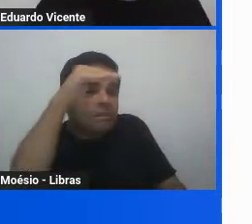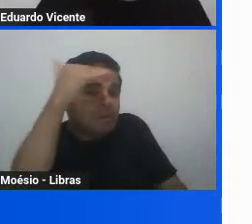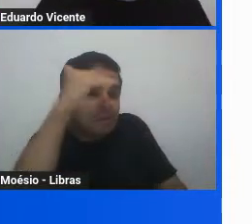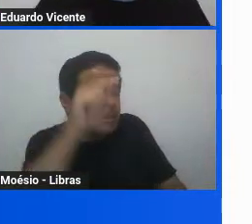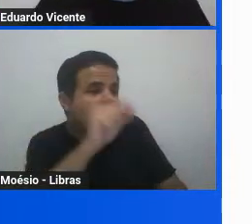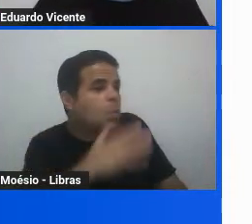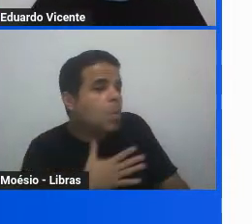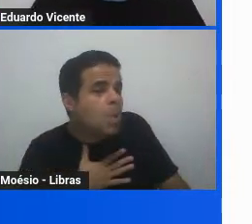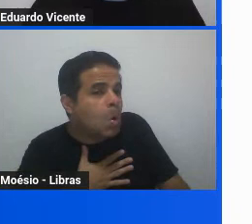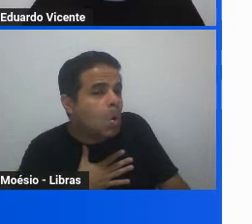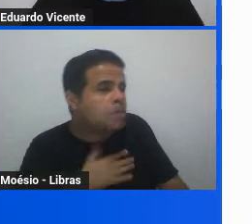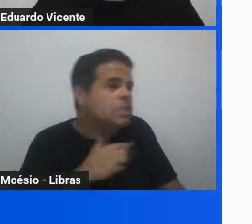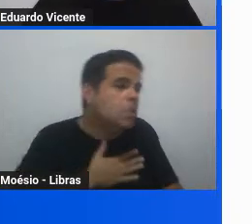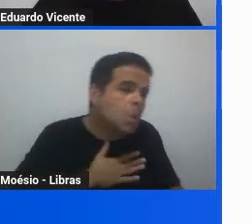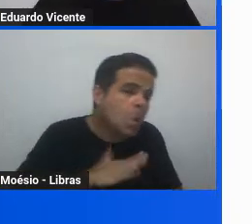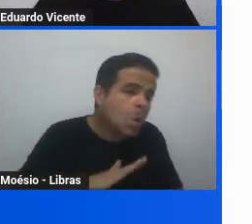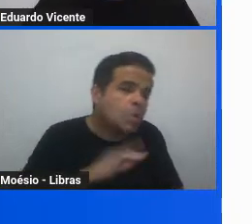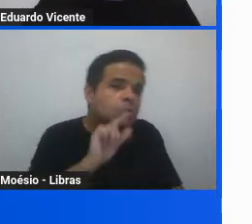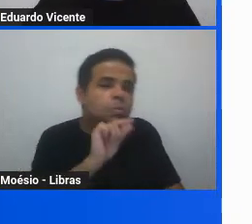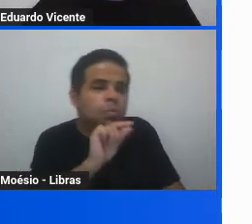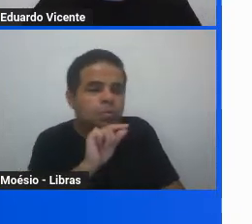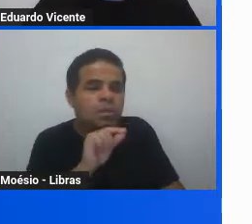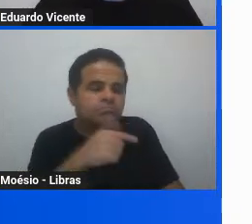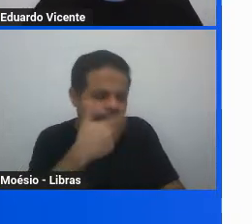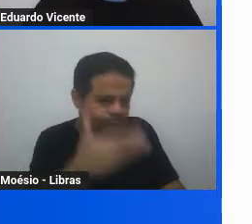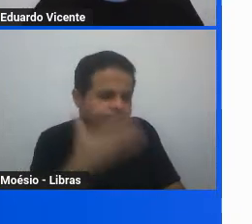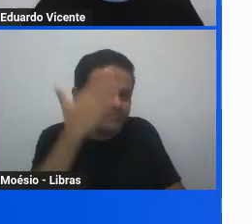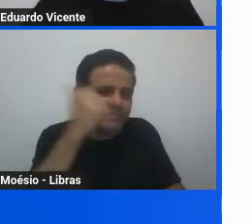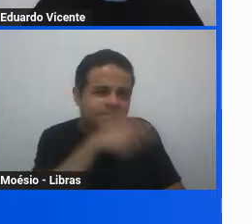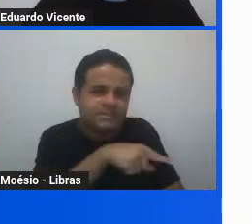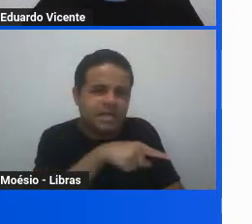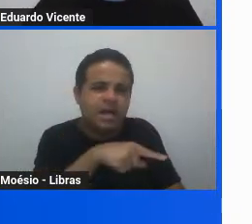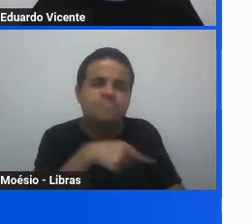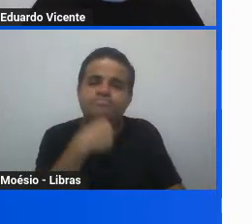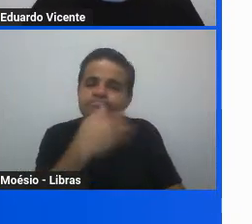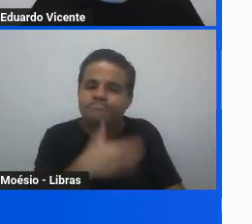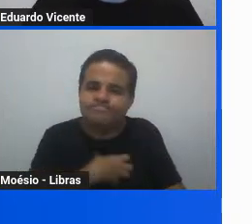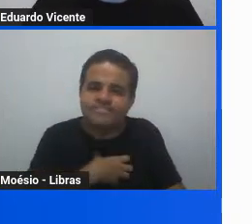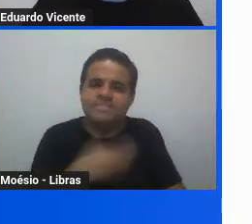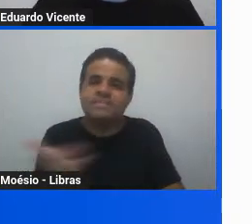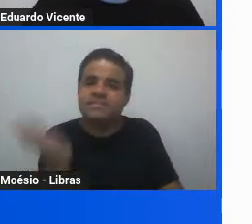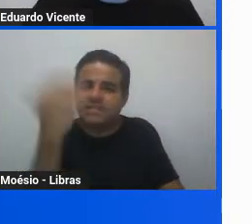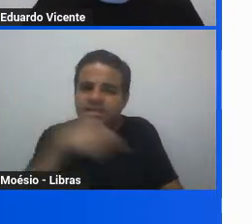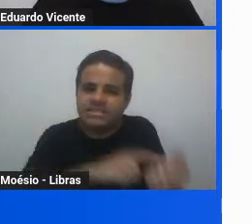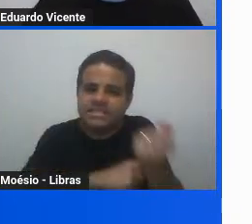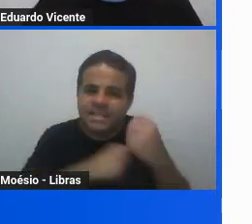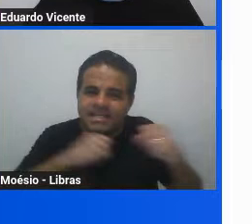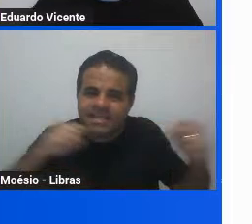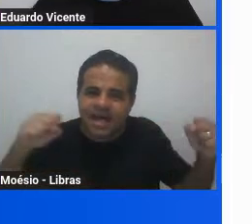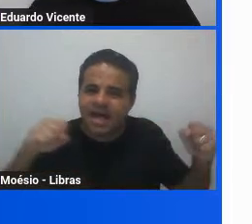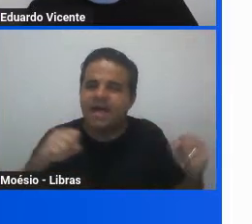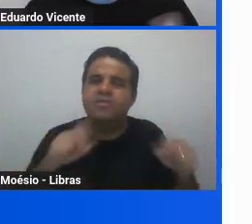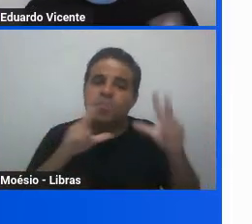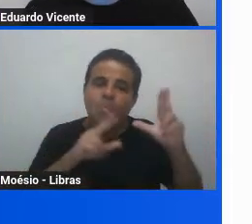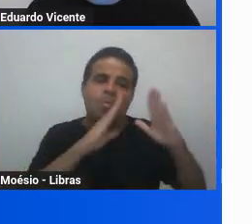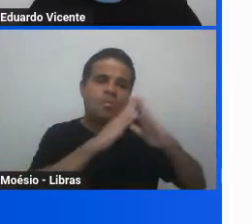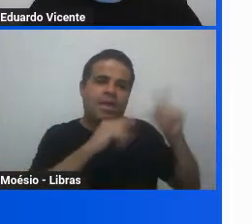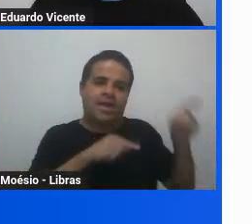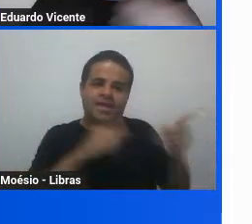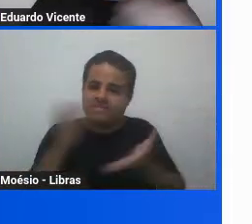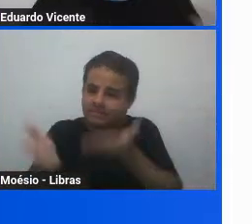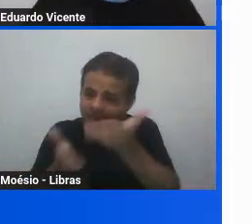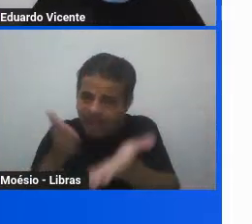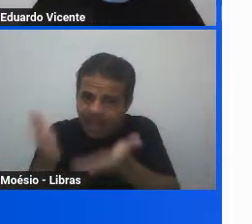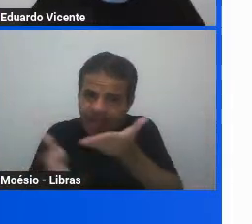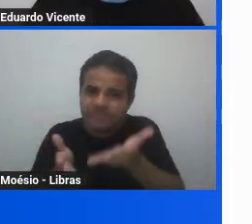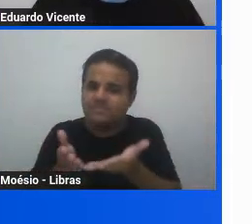gosta, o que ele não gosta, em situações em que ele fica estressado, irritado, como é feito em casa,